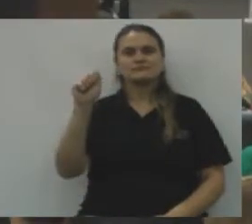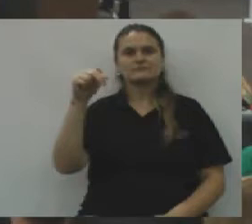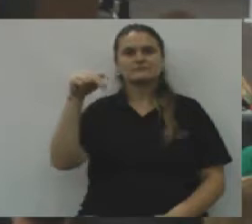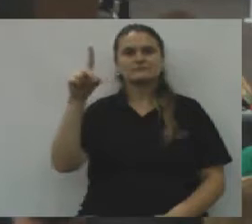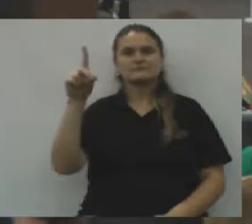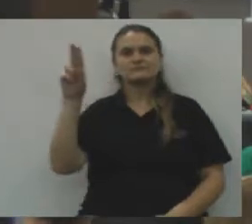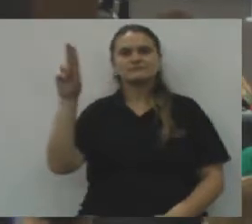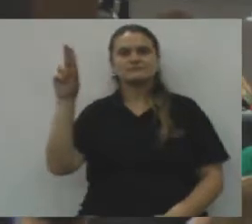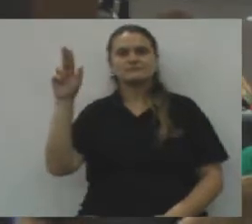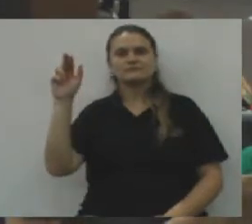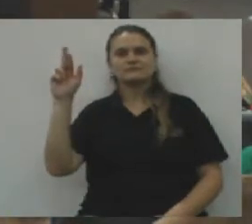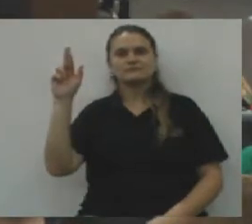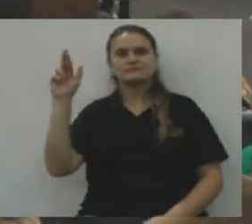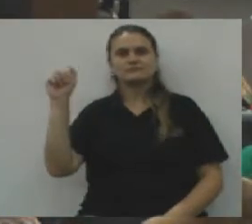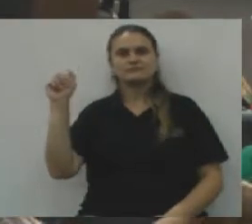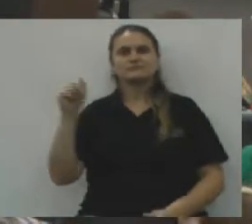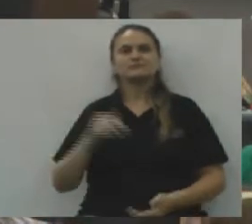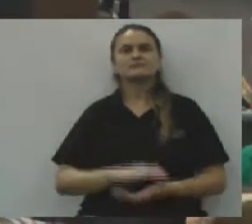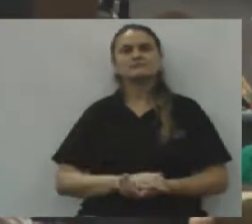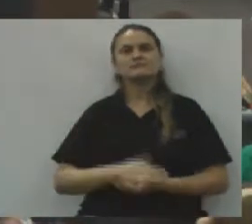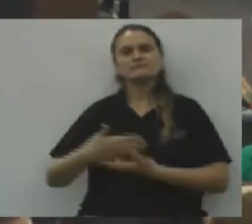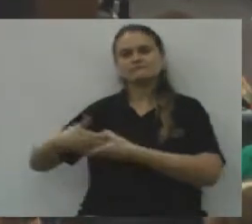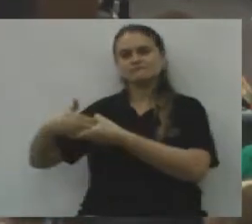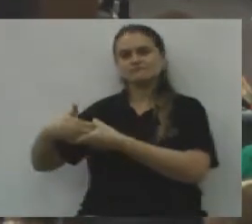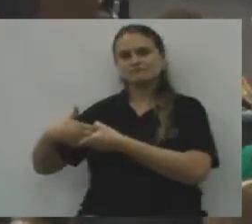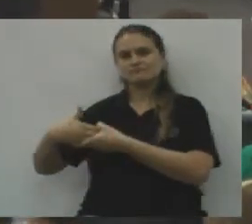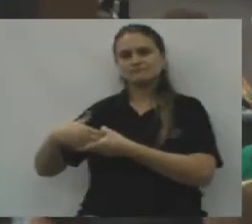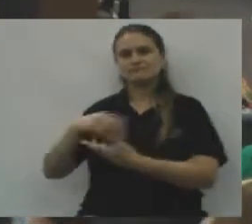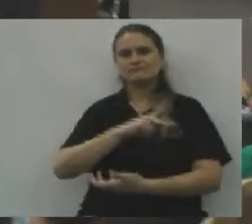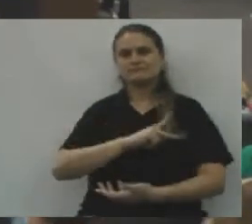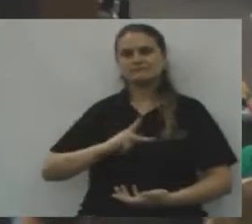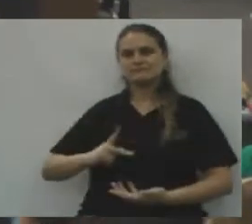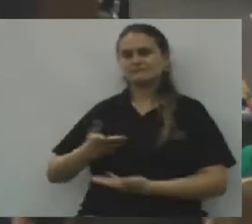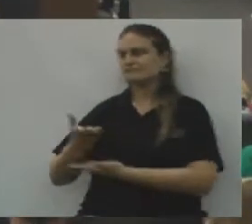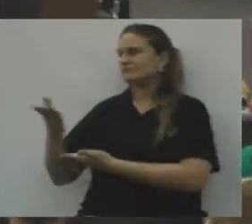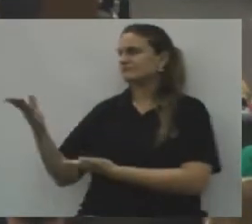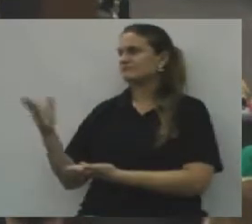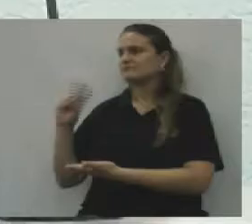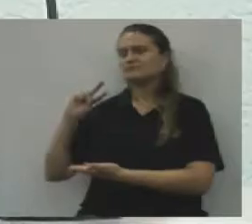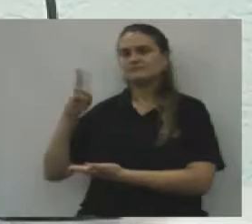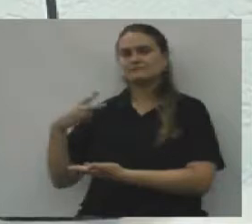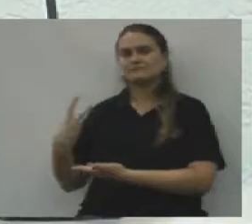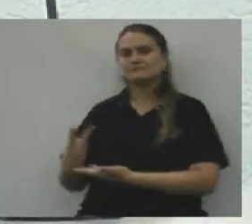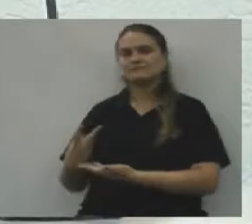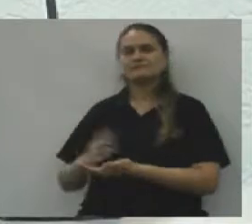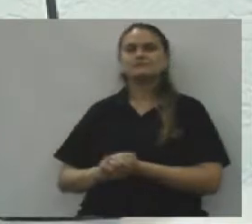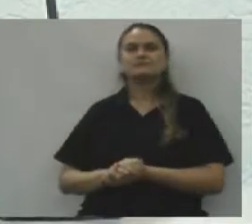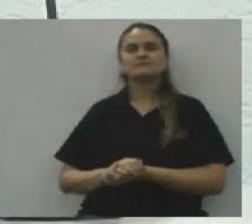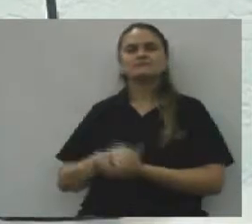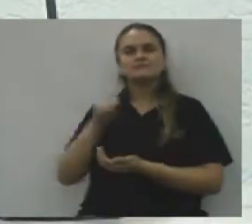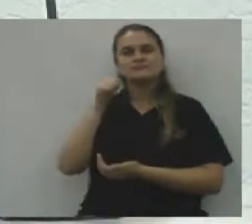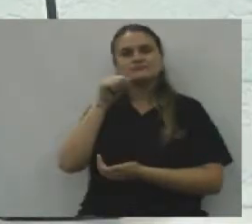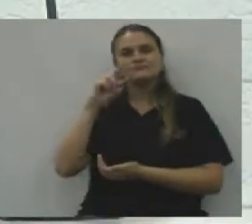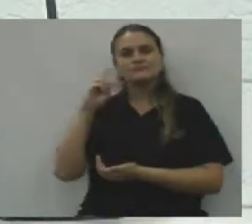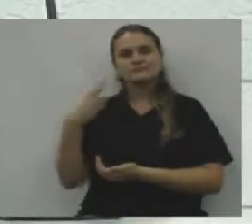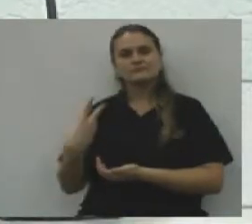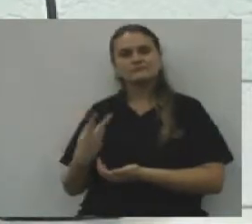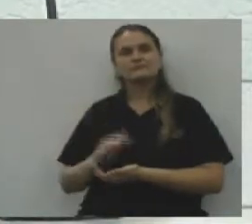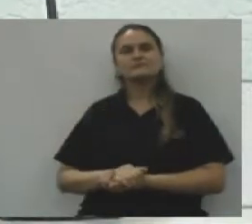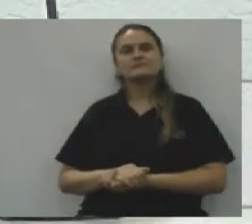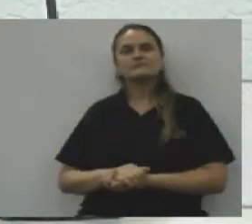Kish Pinheiro. Cumprimento, senhor presidente, os nobres colegas vereadores, vereadora,